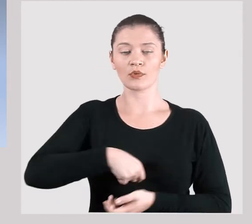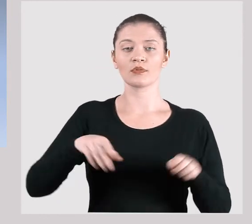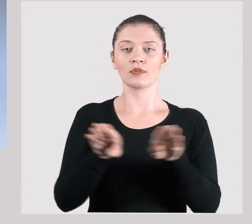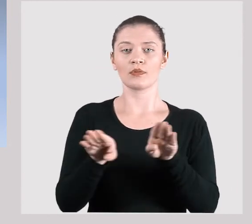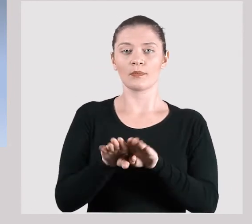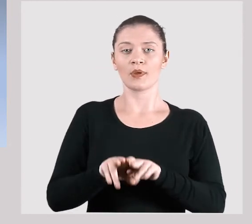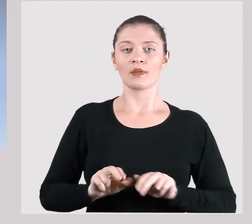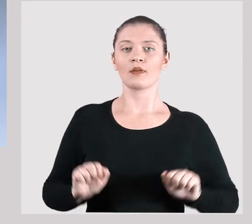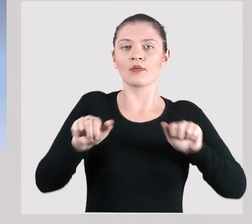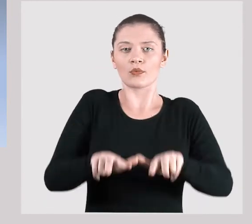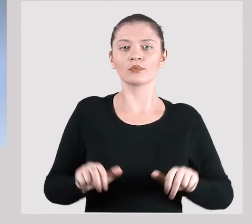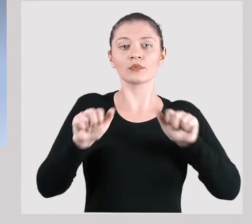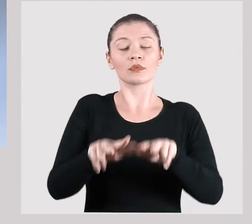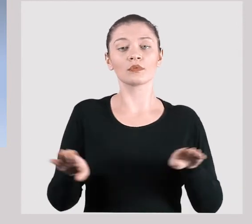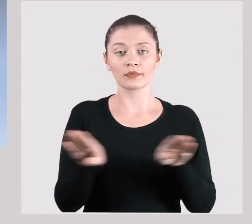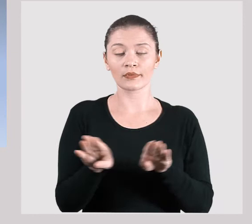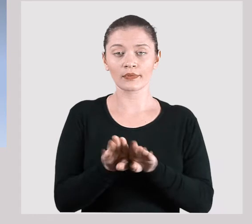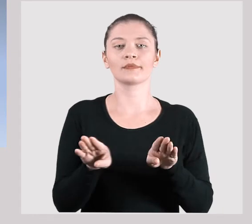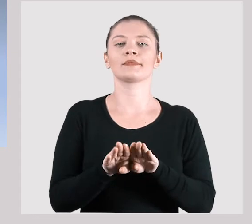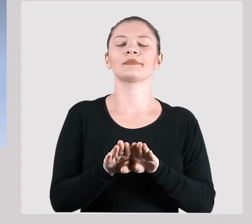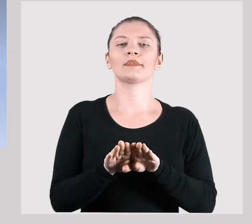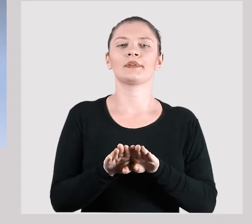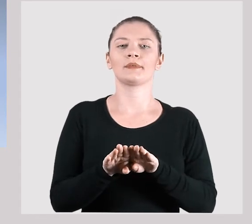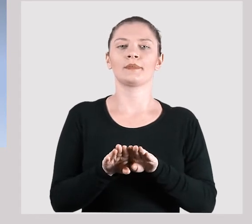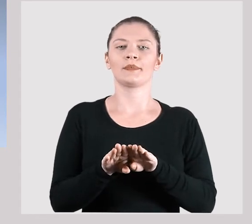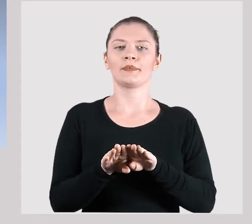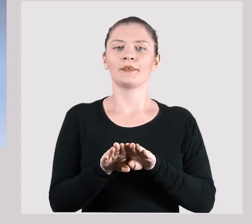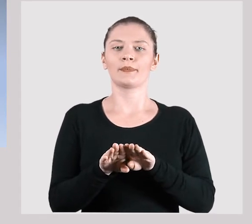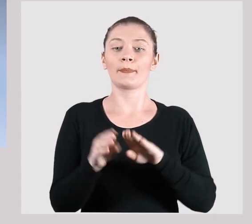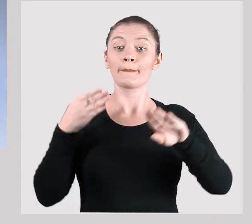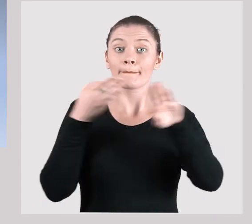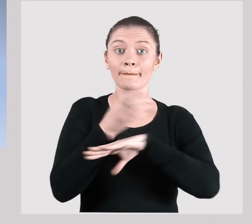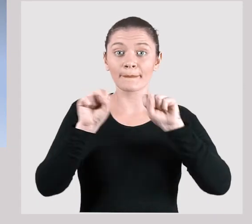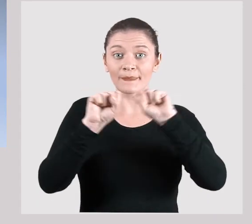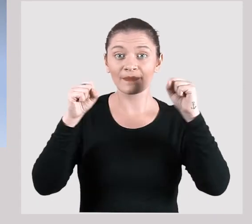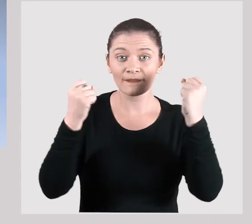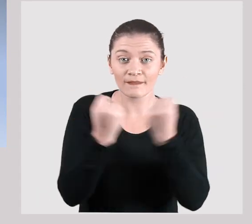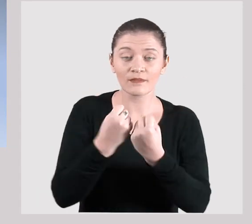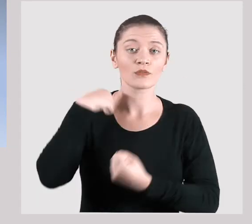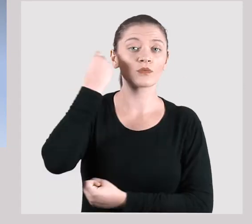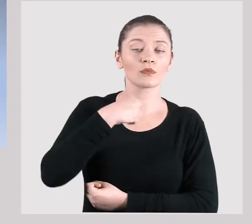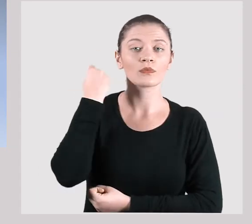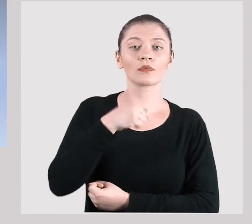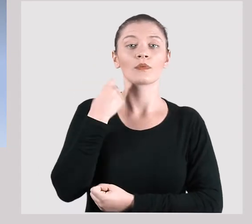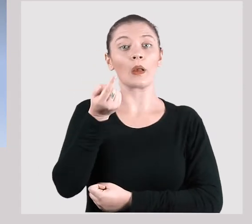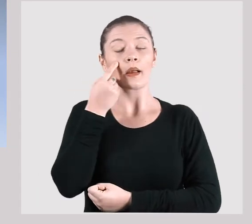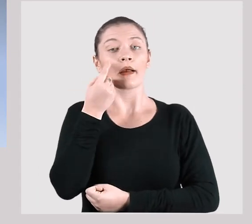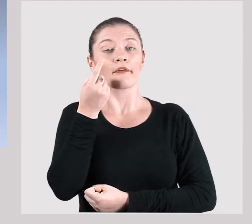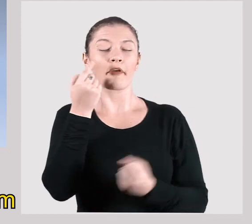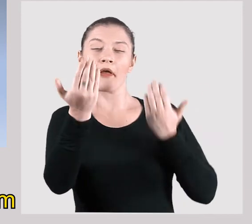John Whitehall, ele entrou também no Senado para avaliar a parte, inclusive,